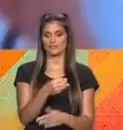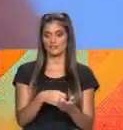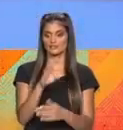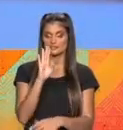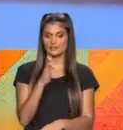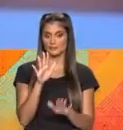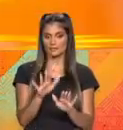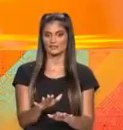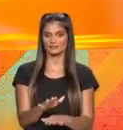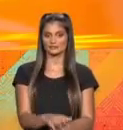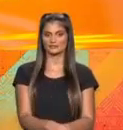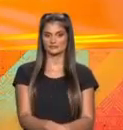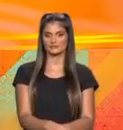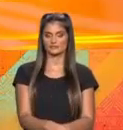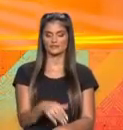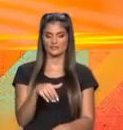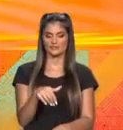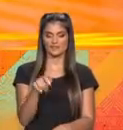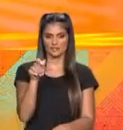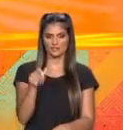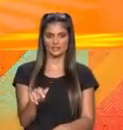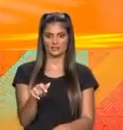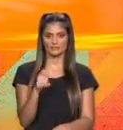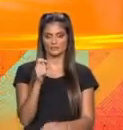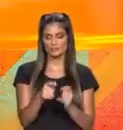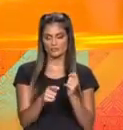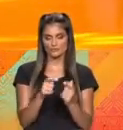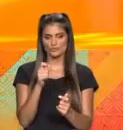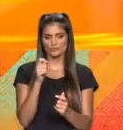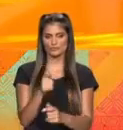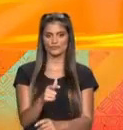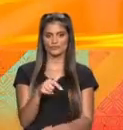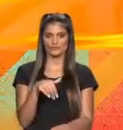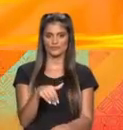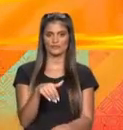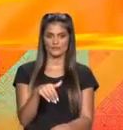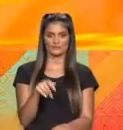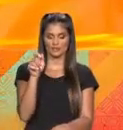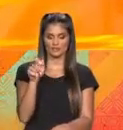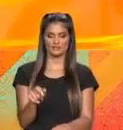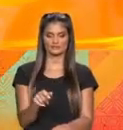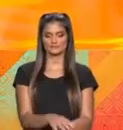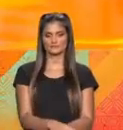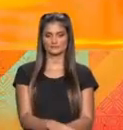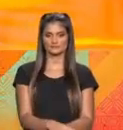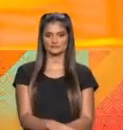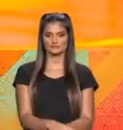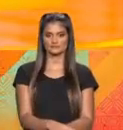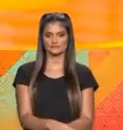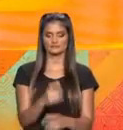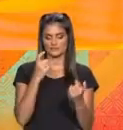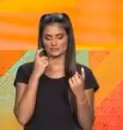Sabe parar, lá vai ele, devagarinho, lá vai ele, a